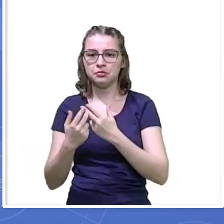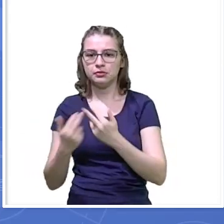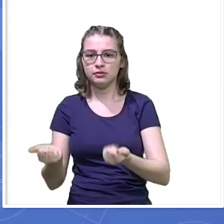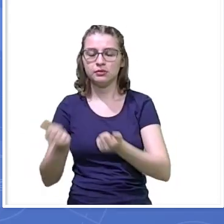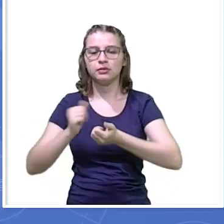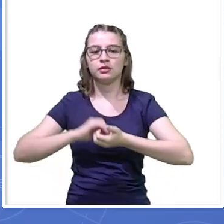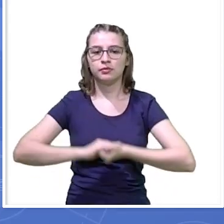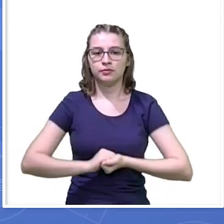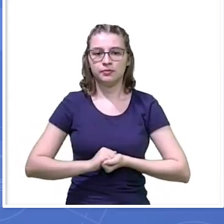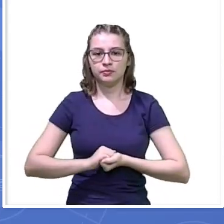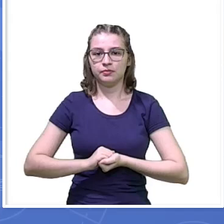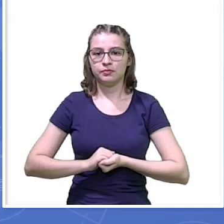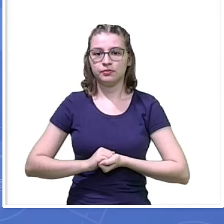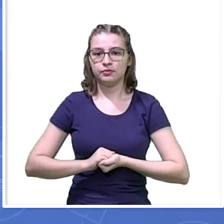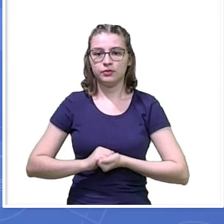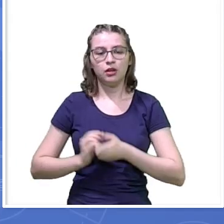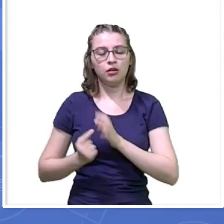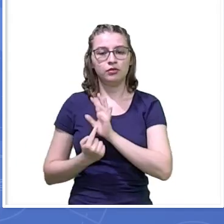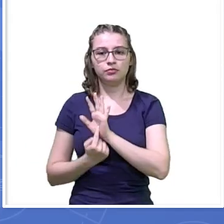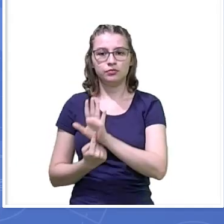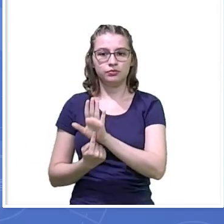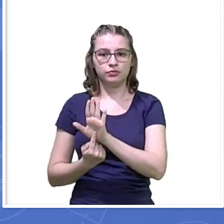vai mostrar até apenas na tela aí, né?